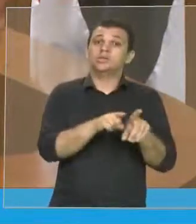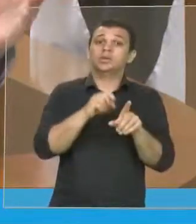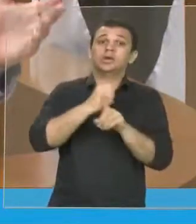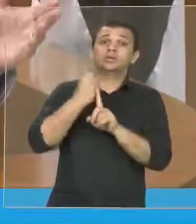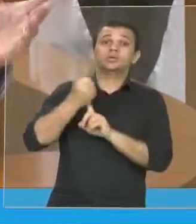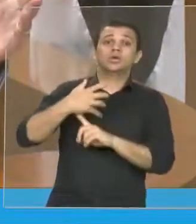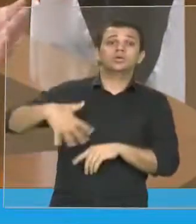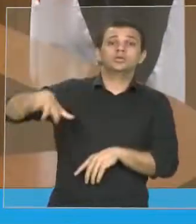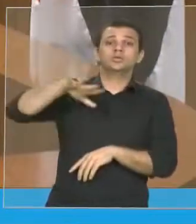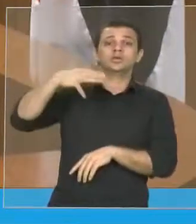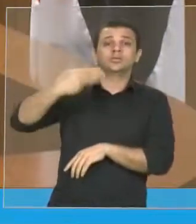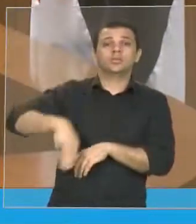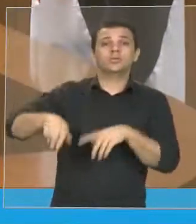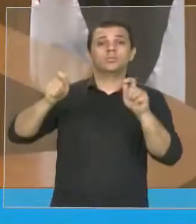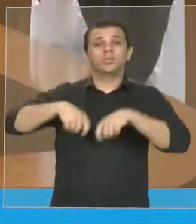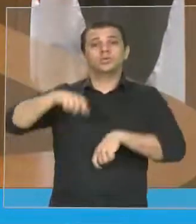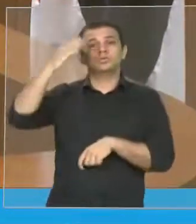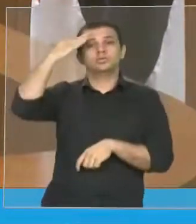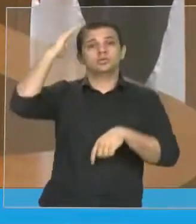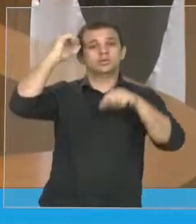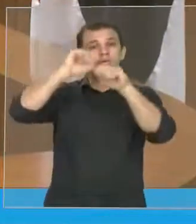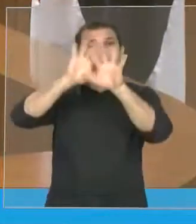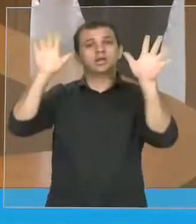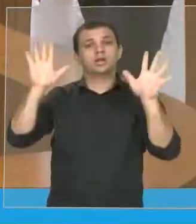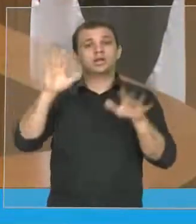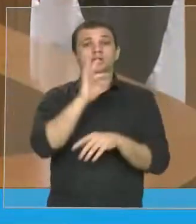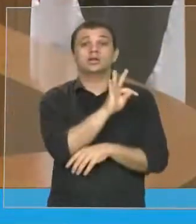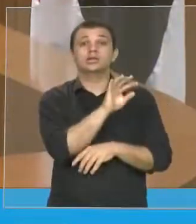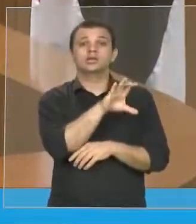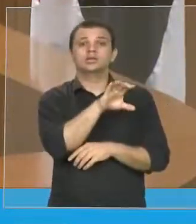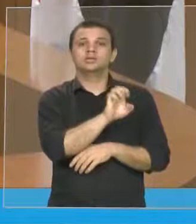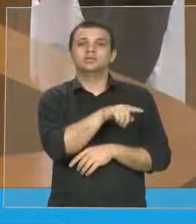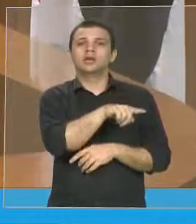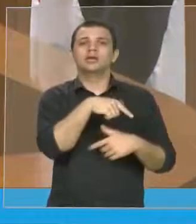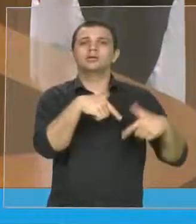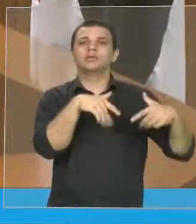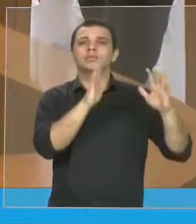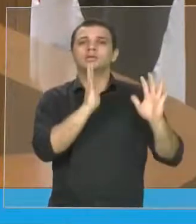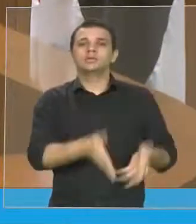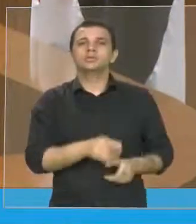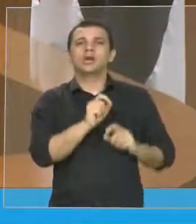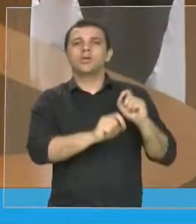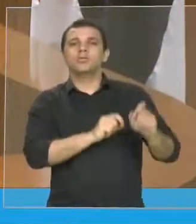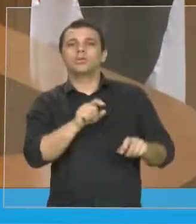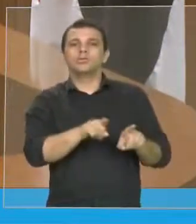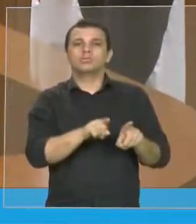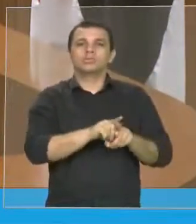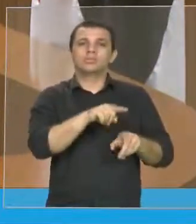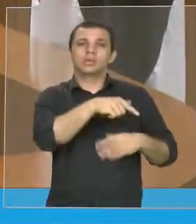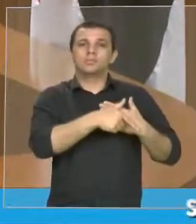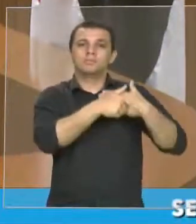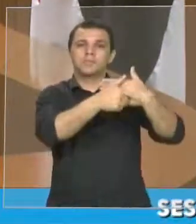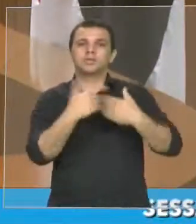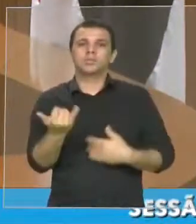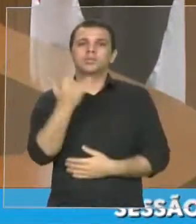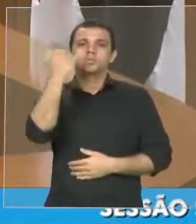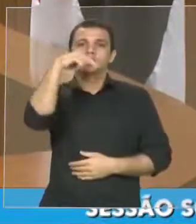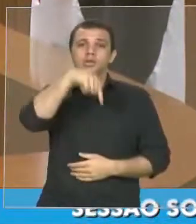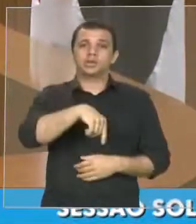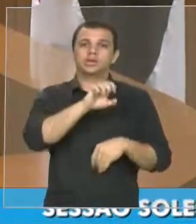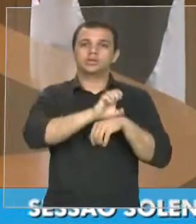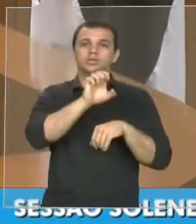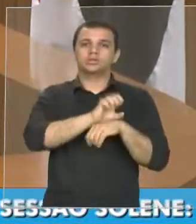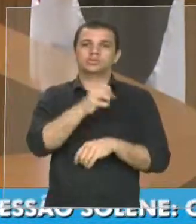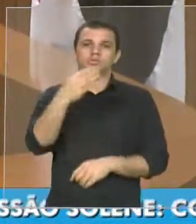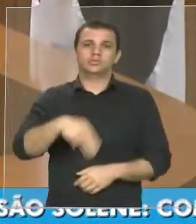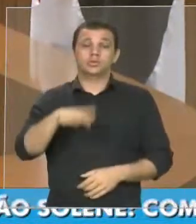o que o Tribunal de Contas do Estado já fez e o papel fundamental que ele exerce no nosso Estado,